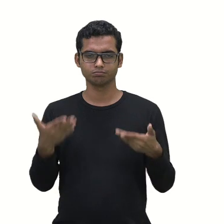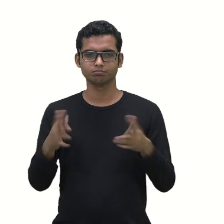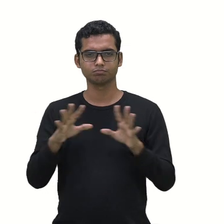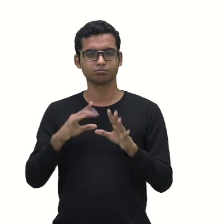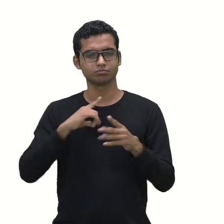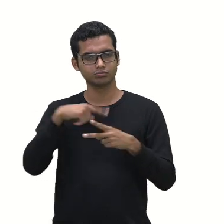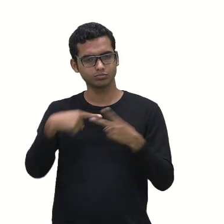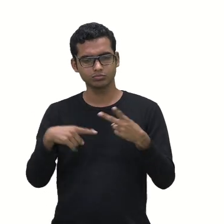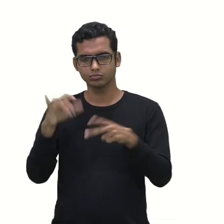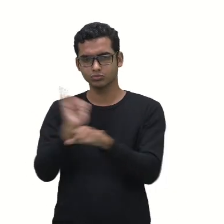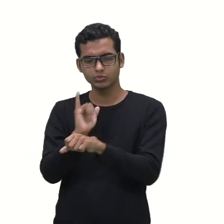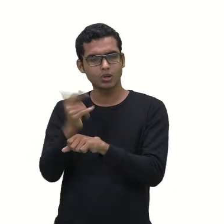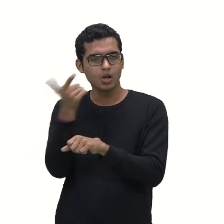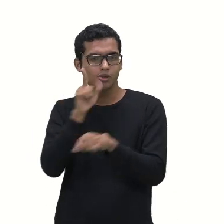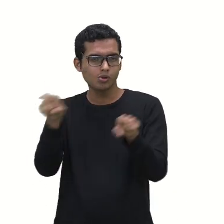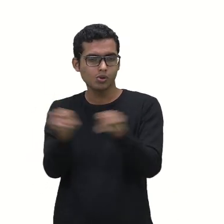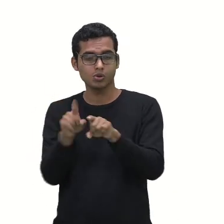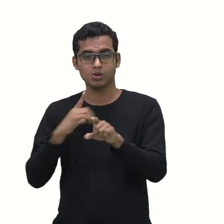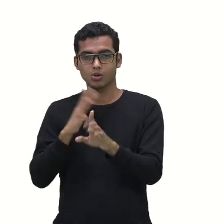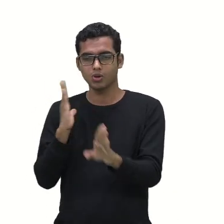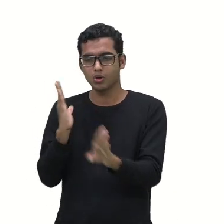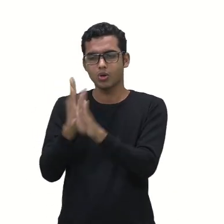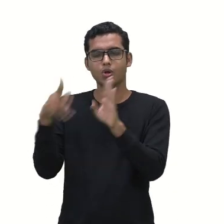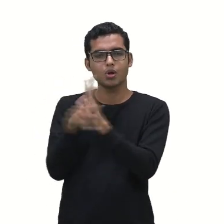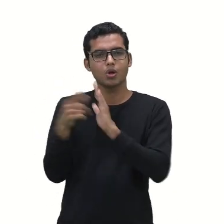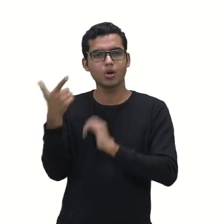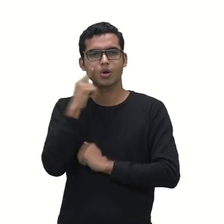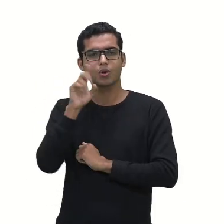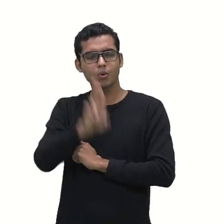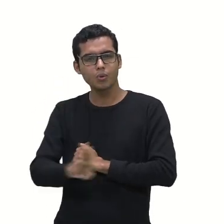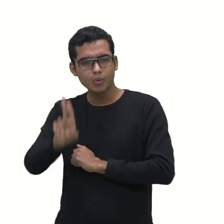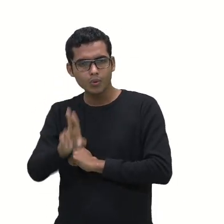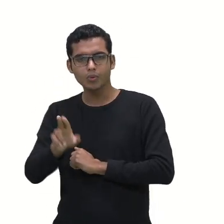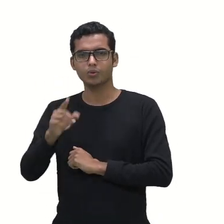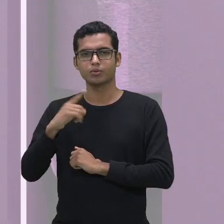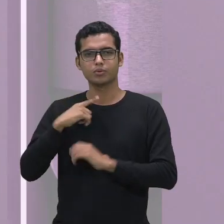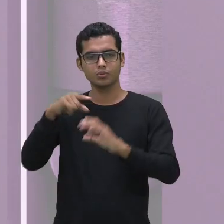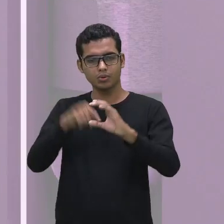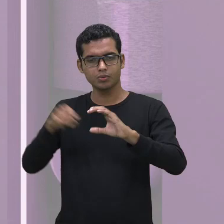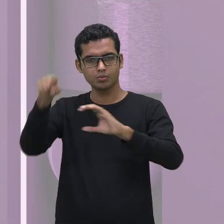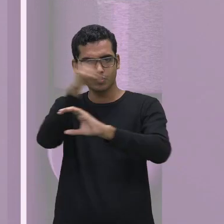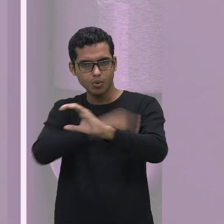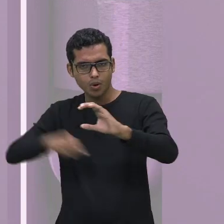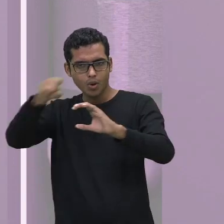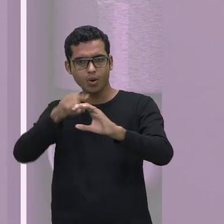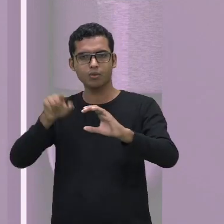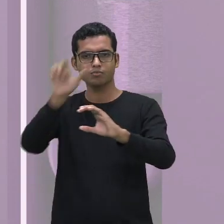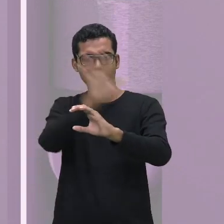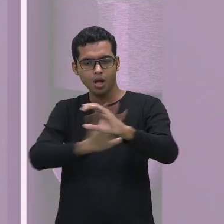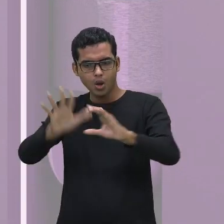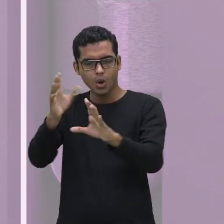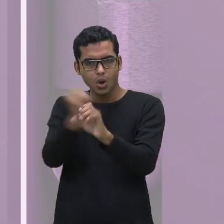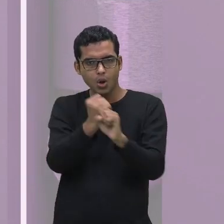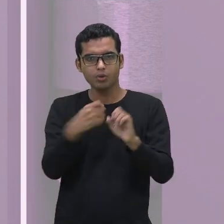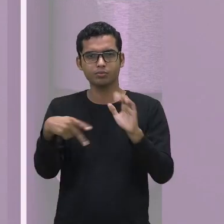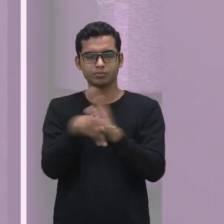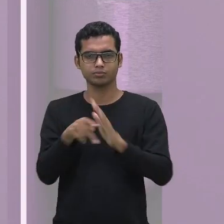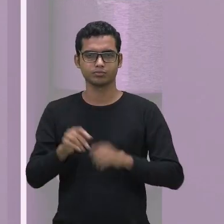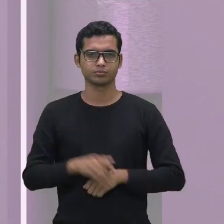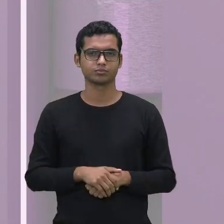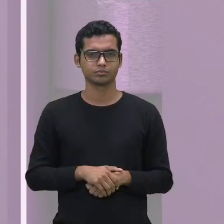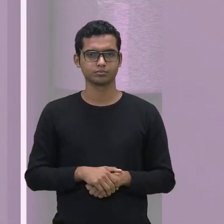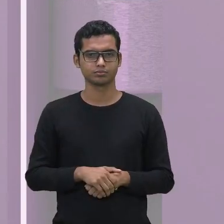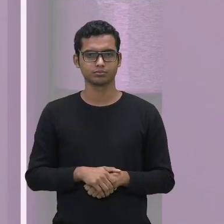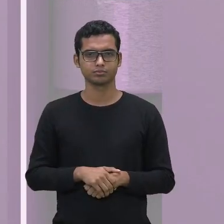duas maneiras que nós temos aí para utilizar a expressão que calcula a área da coroa circular,